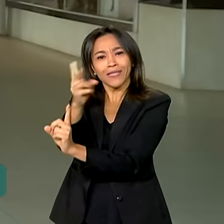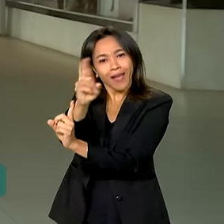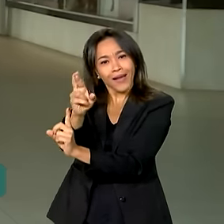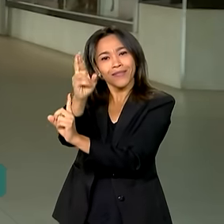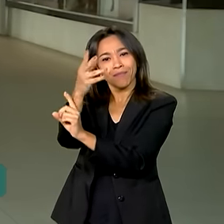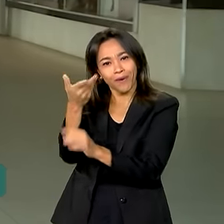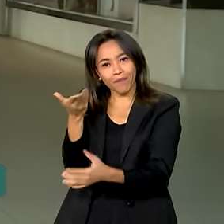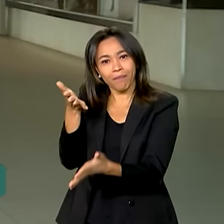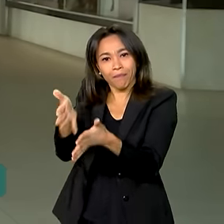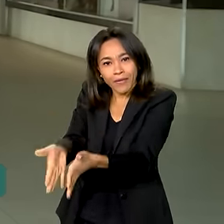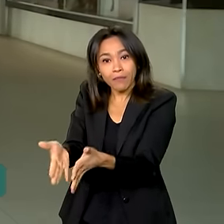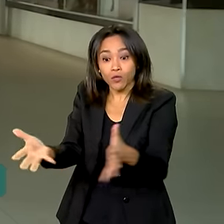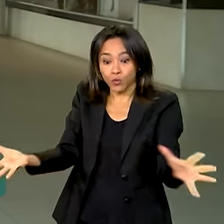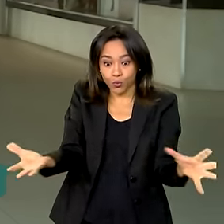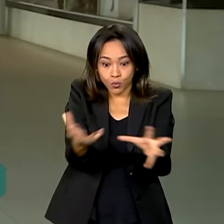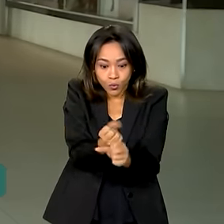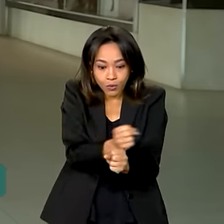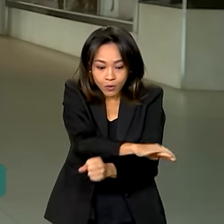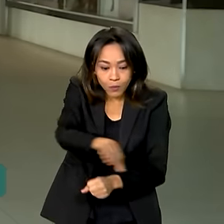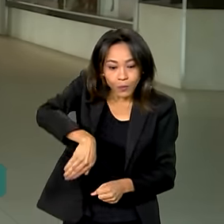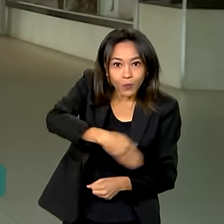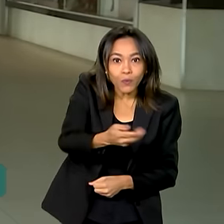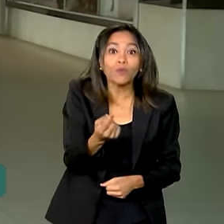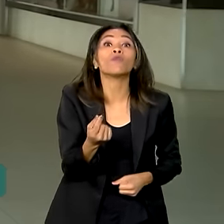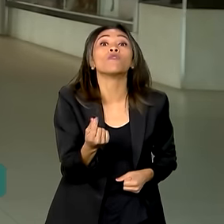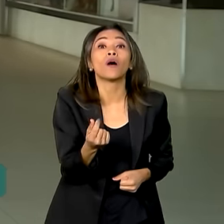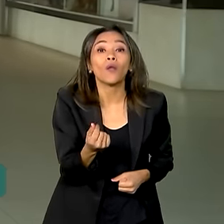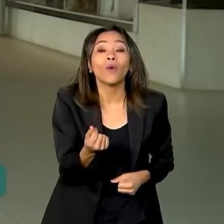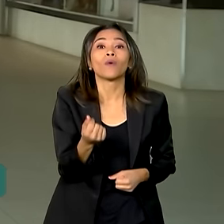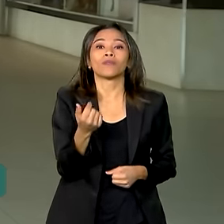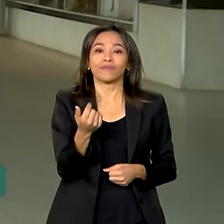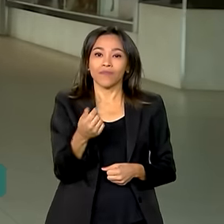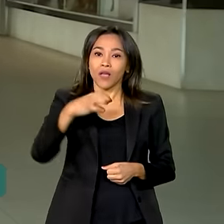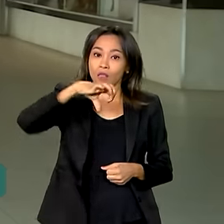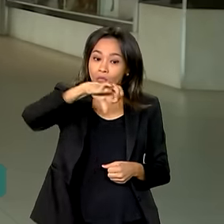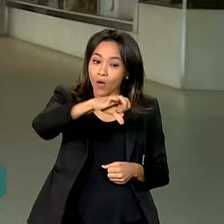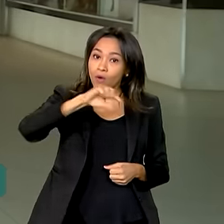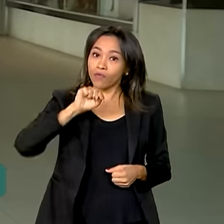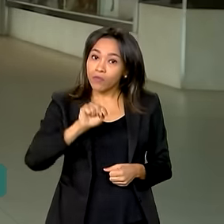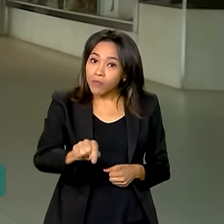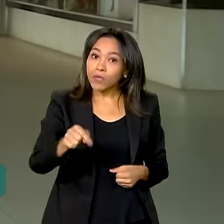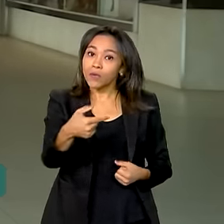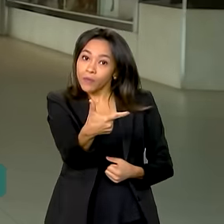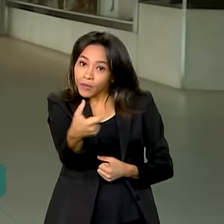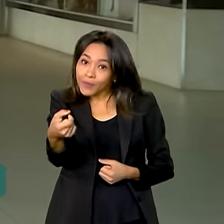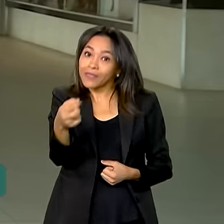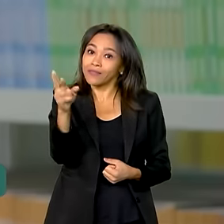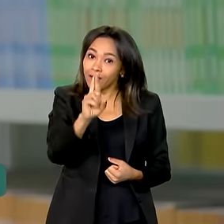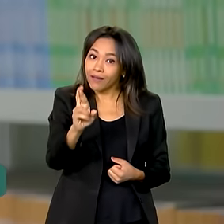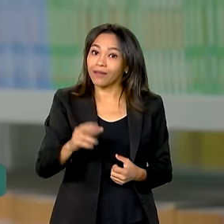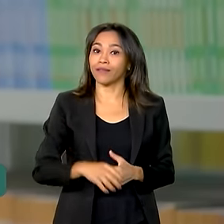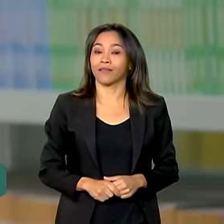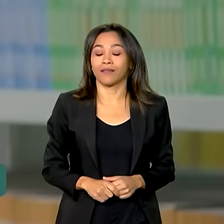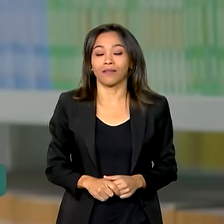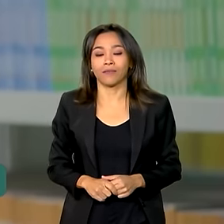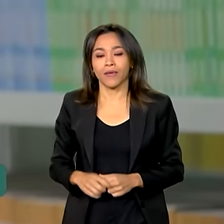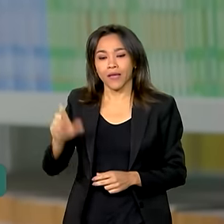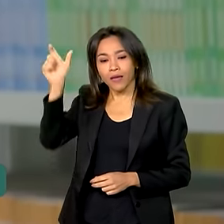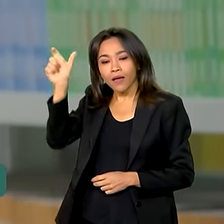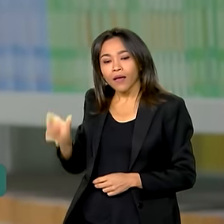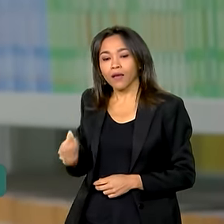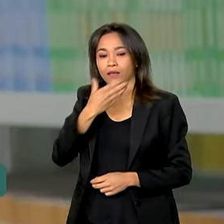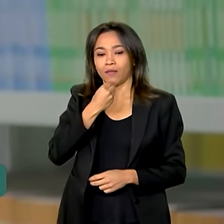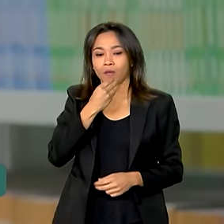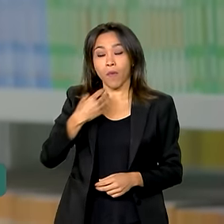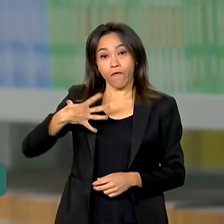200. Juntando tudo, o estudante pode receber um total de R$ 9.200. Emanuel, filho de